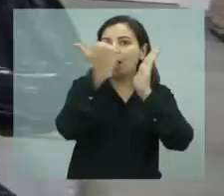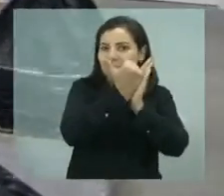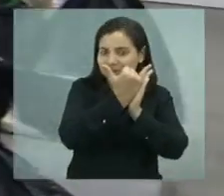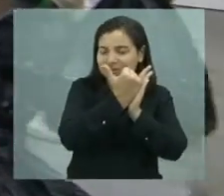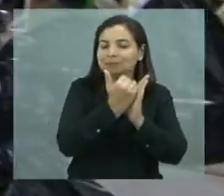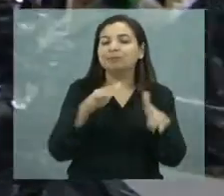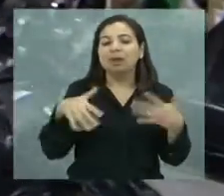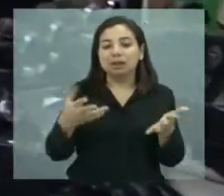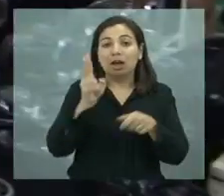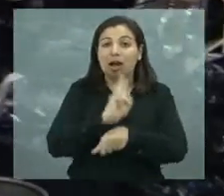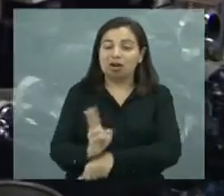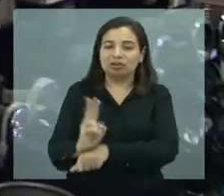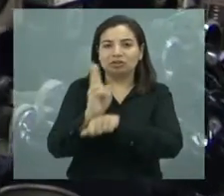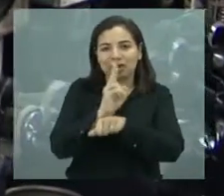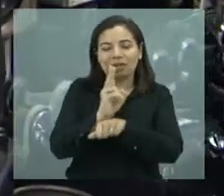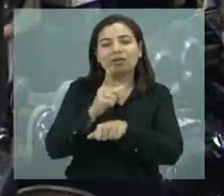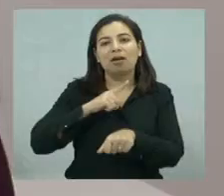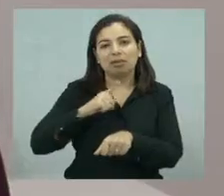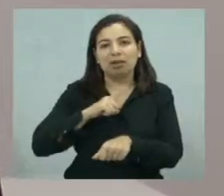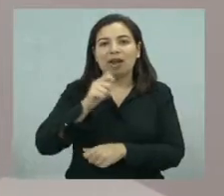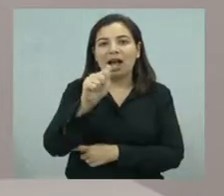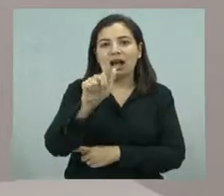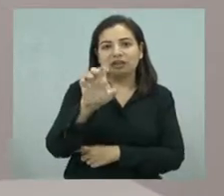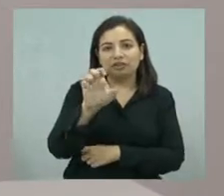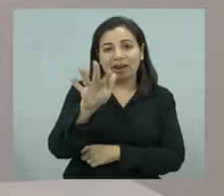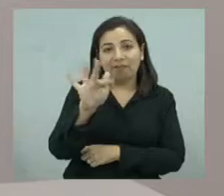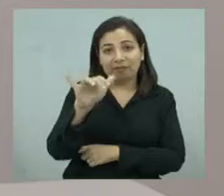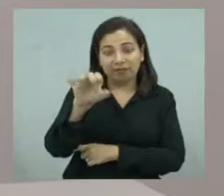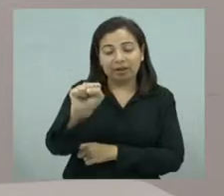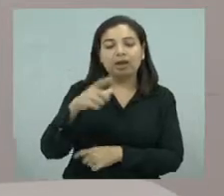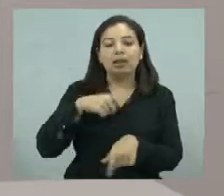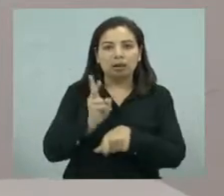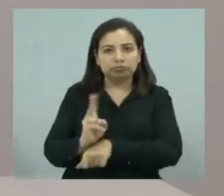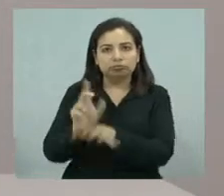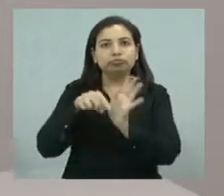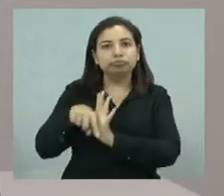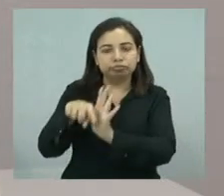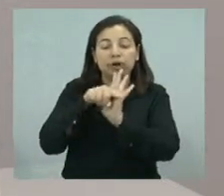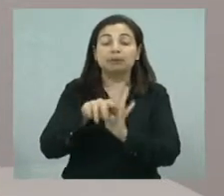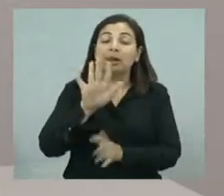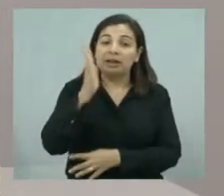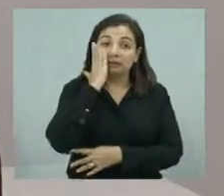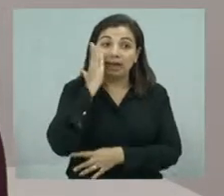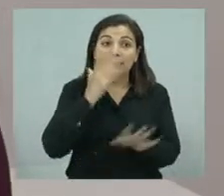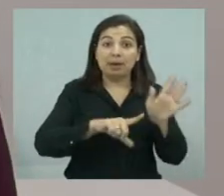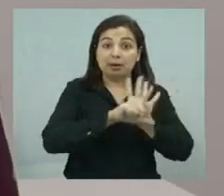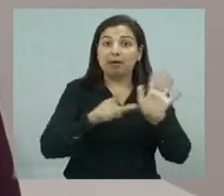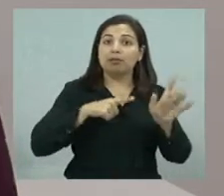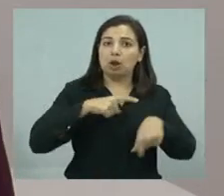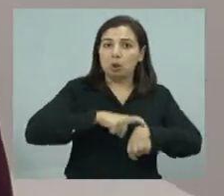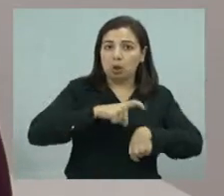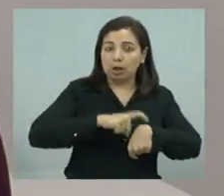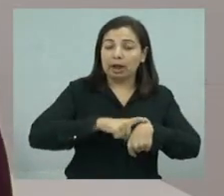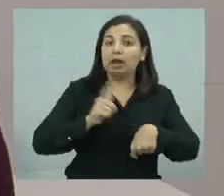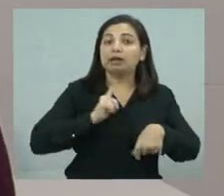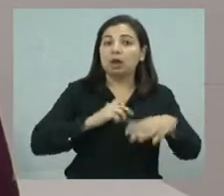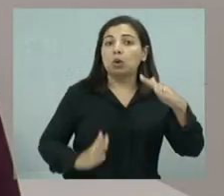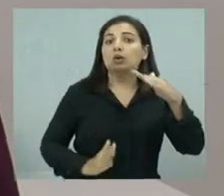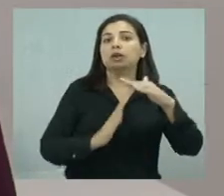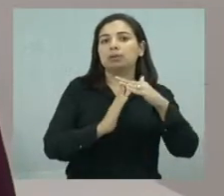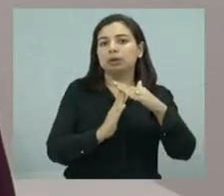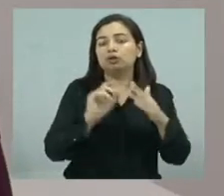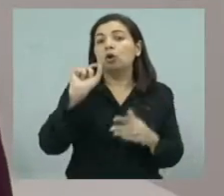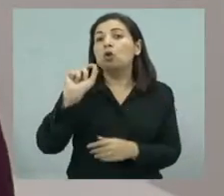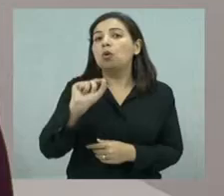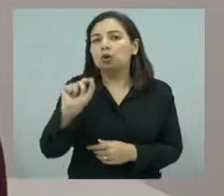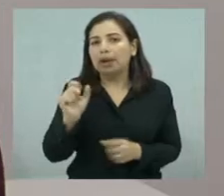de Fiscalização de Fortaleza, a AGFIS. A lei ela determina lá tantos horários, né, e os limites de decibéis que você